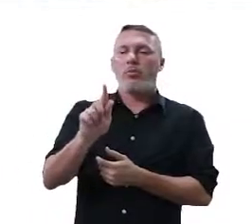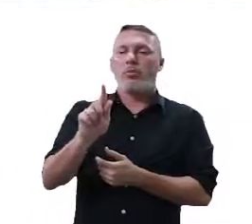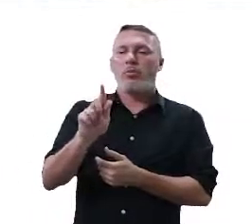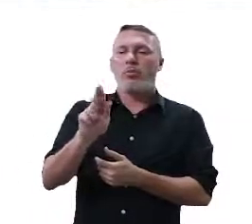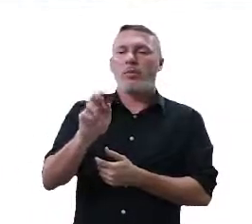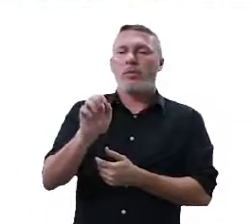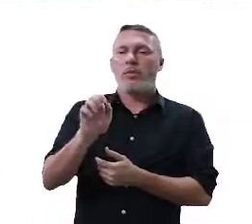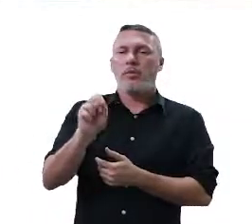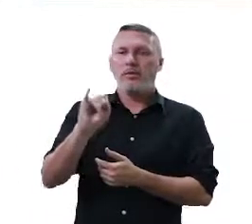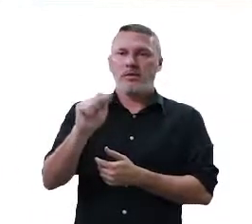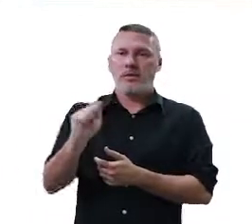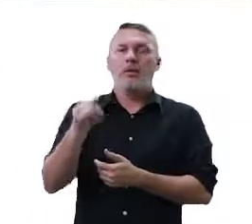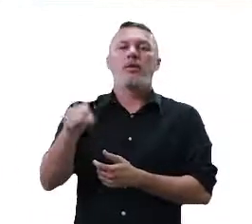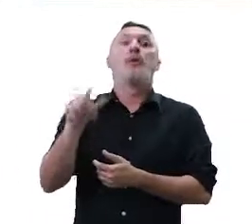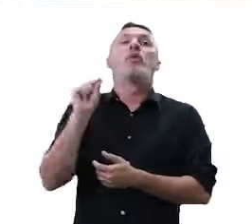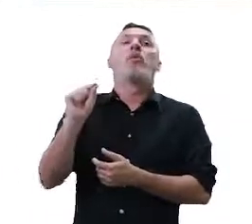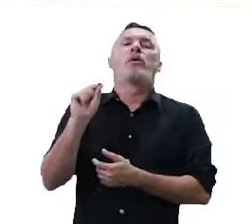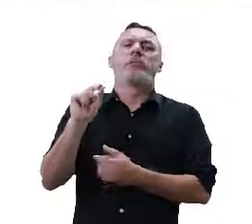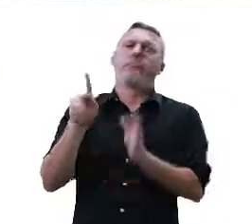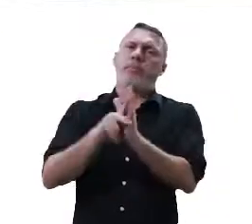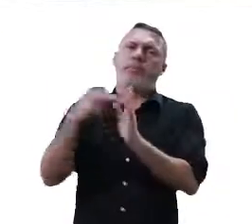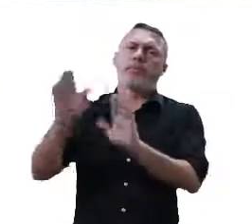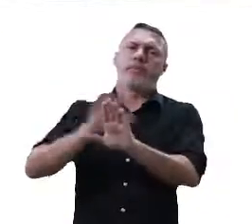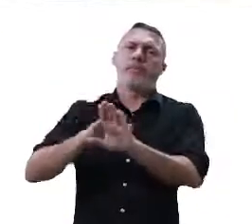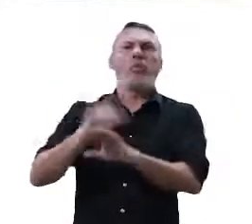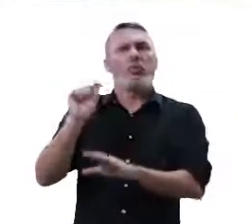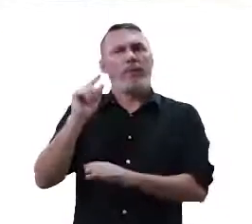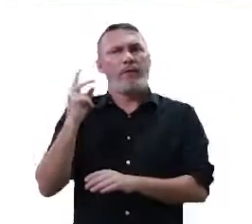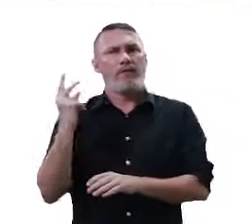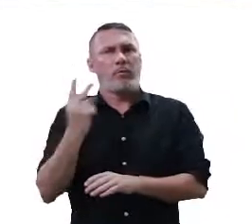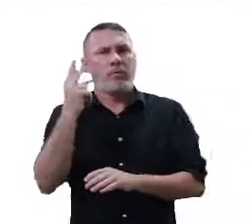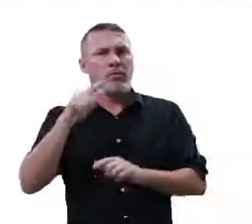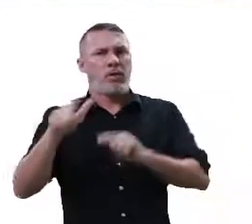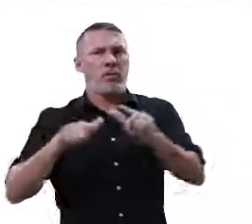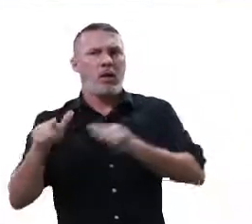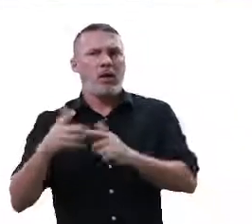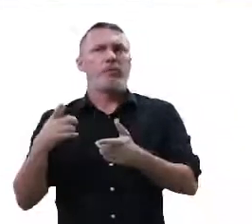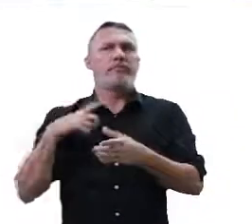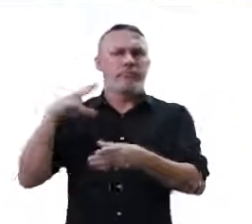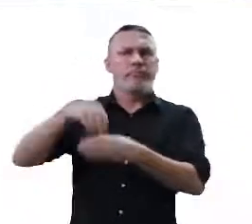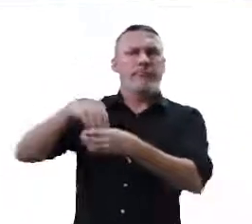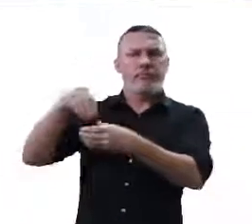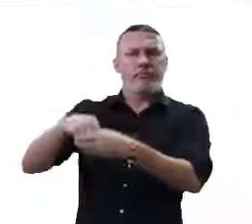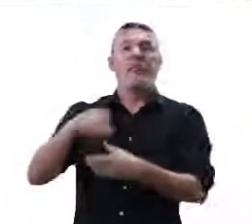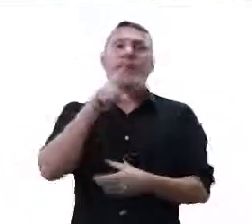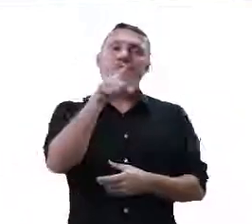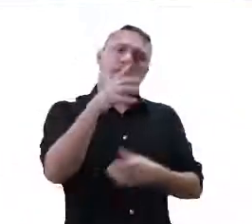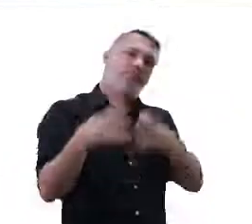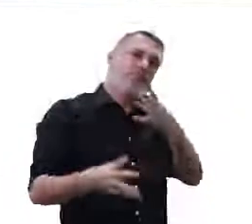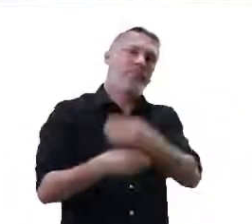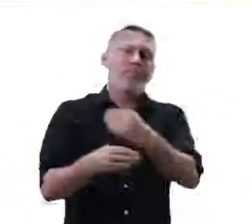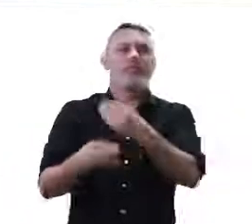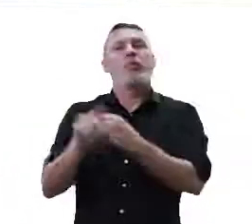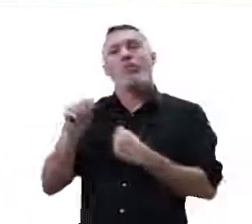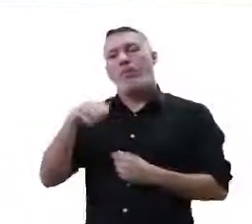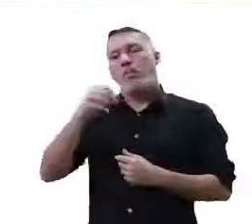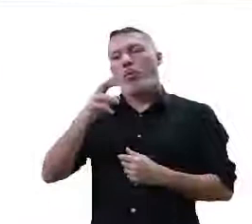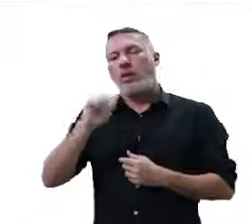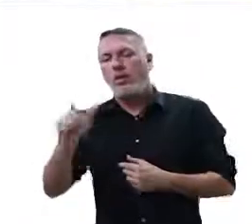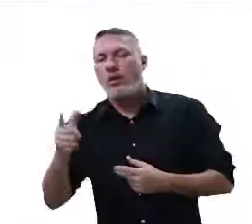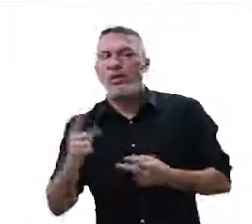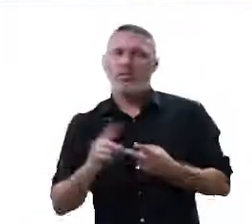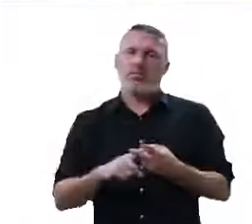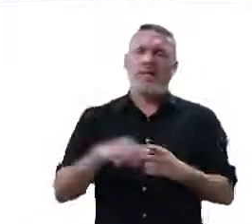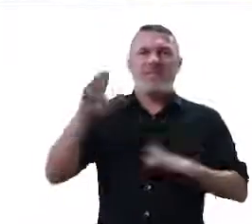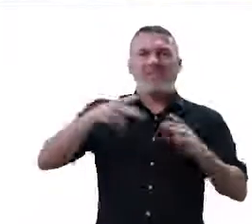dela, né? A ideologia da burguesia se fundamenta na valorização do trabalho. E aí você incorpora elementos, por exemplo, como uma